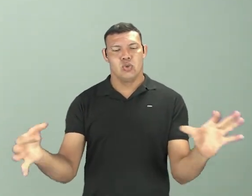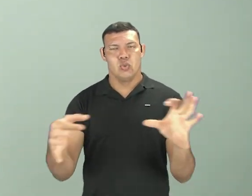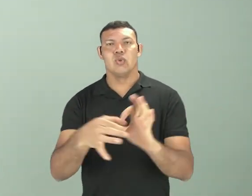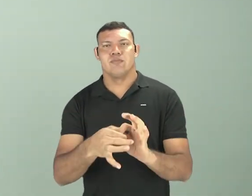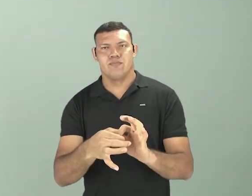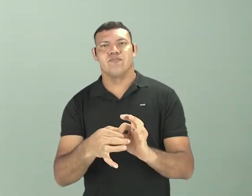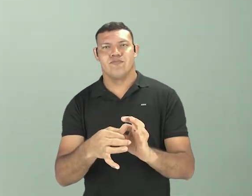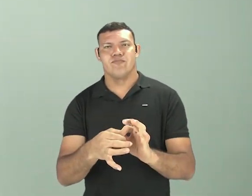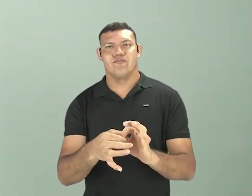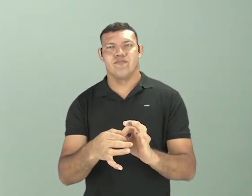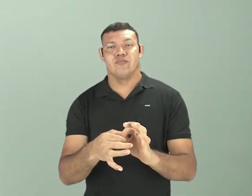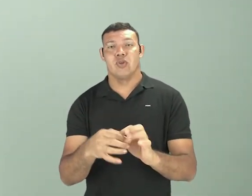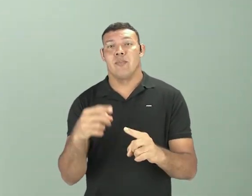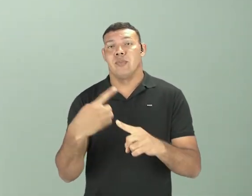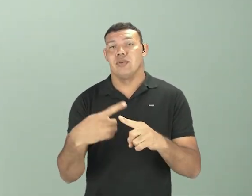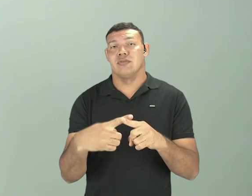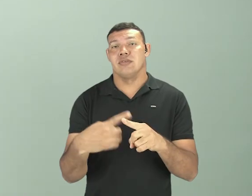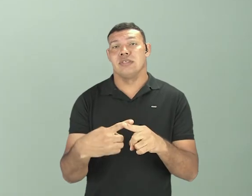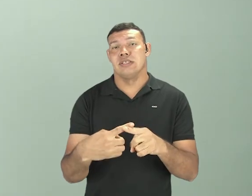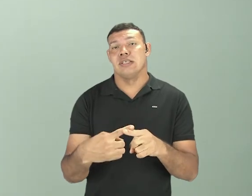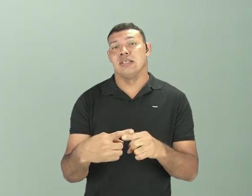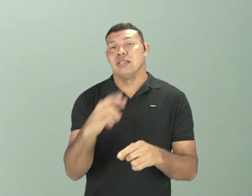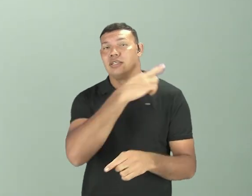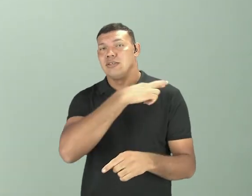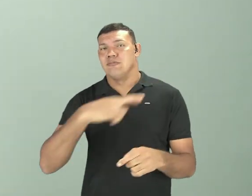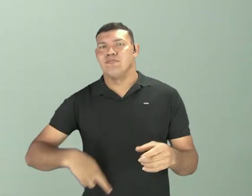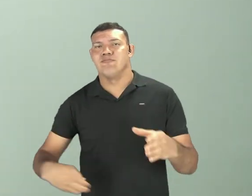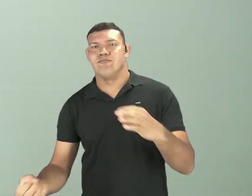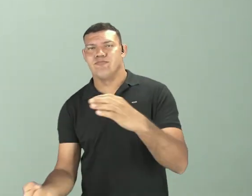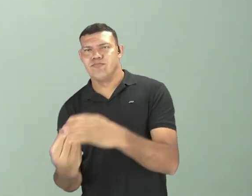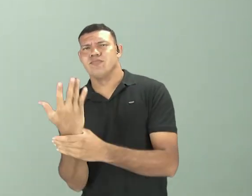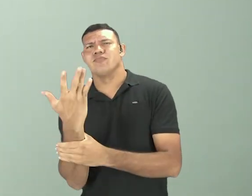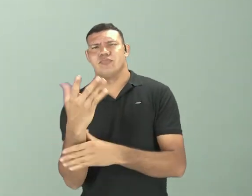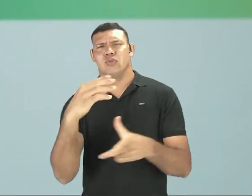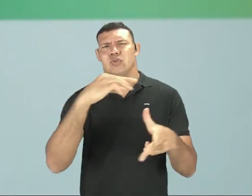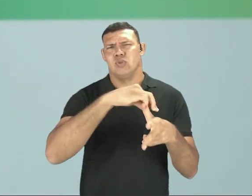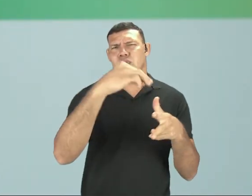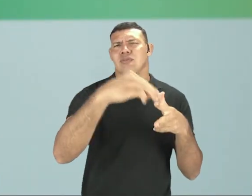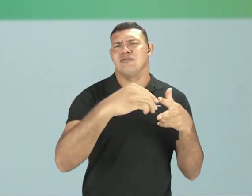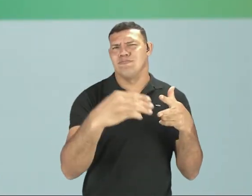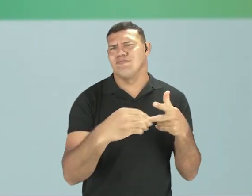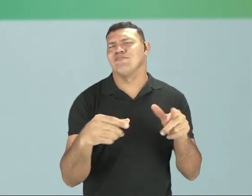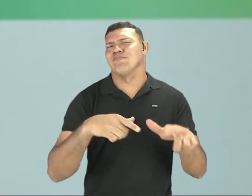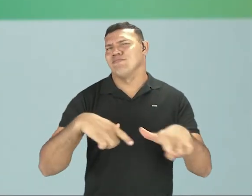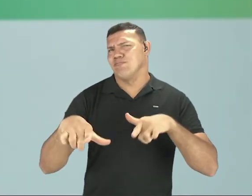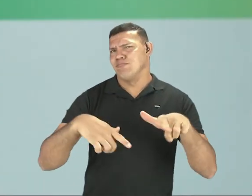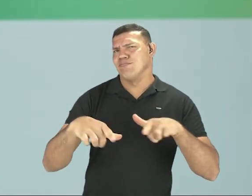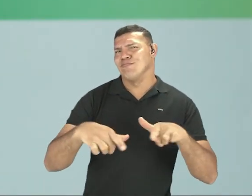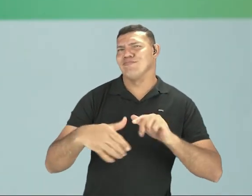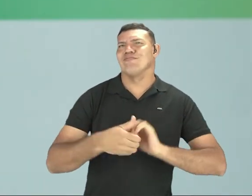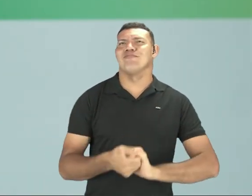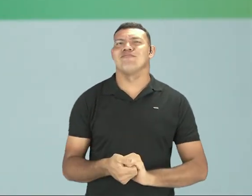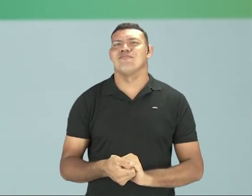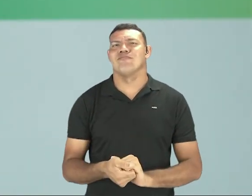da República e a Revolução de 1930, né? Então, assim, a gente percebe que o Enem ele trabalha aí com